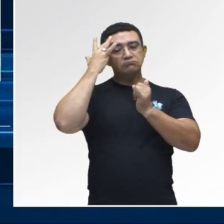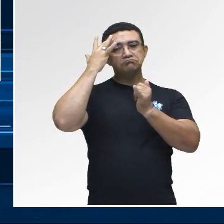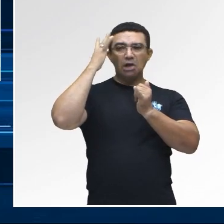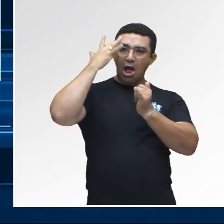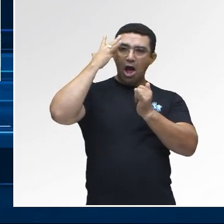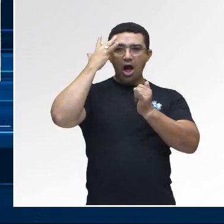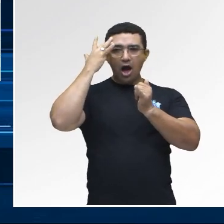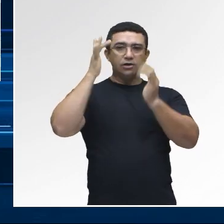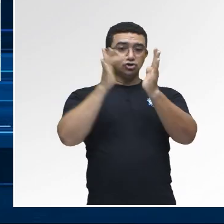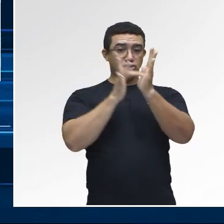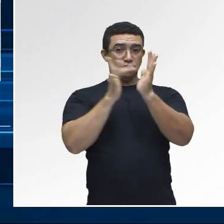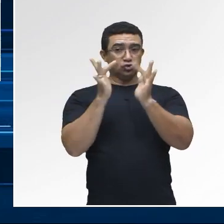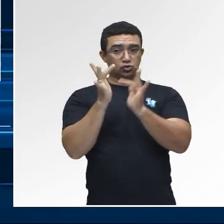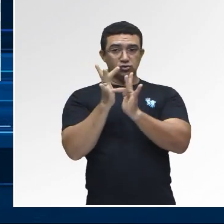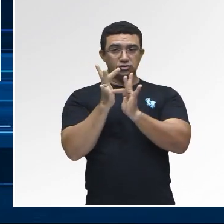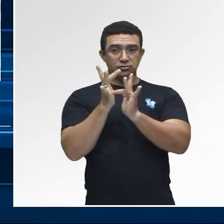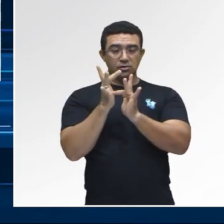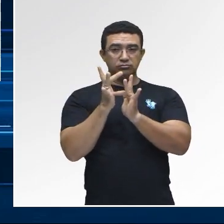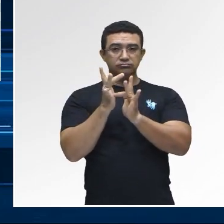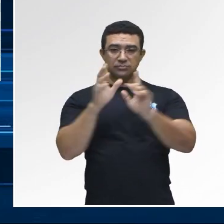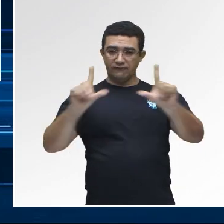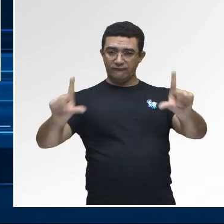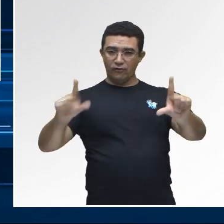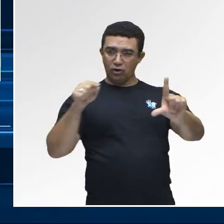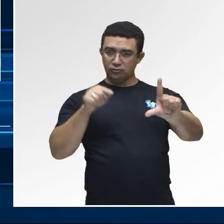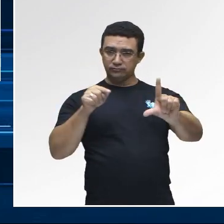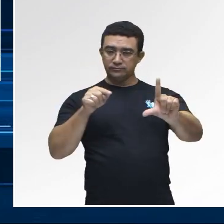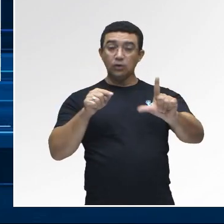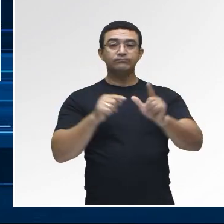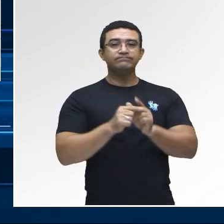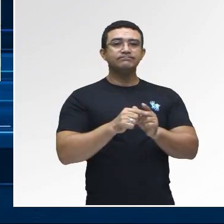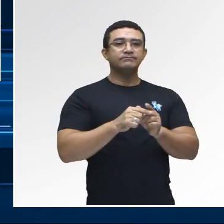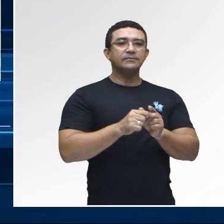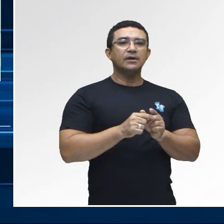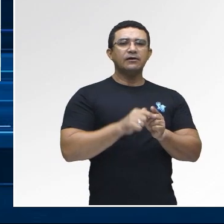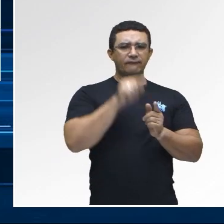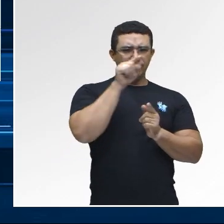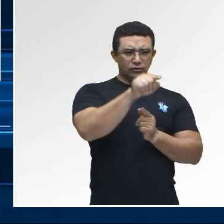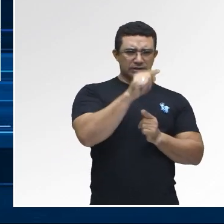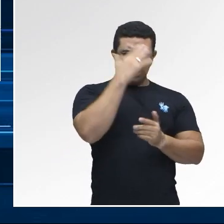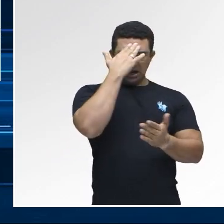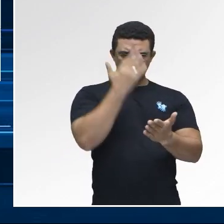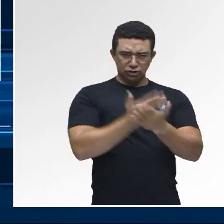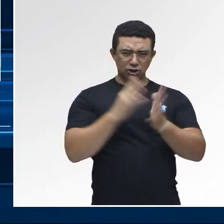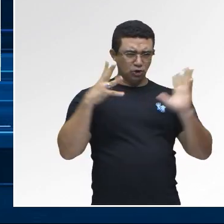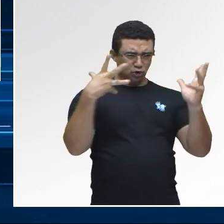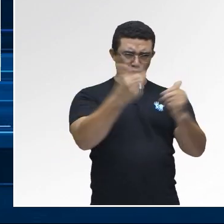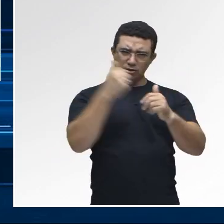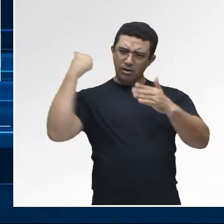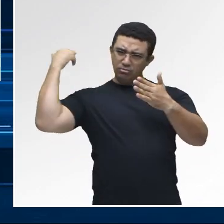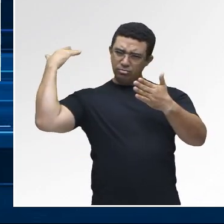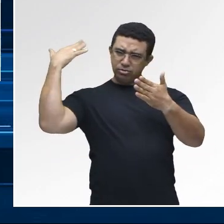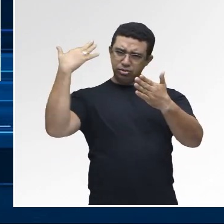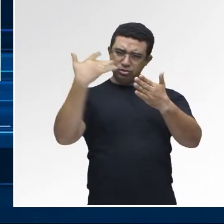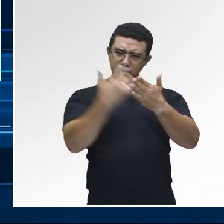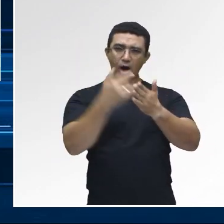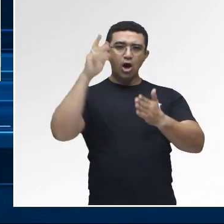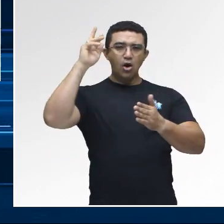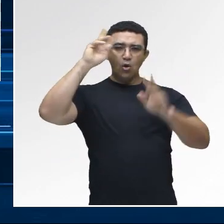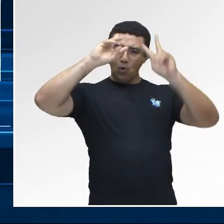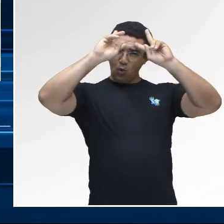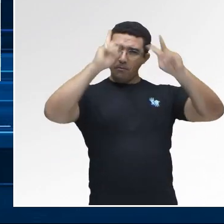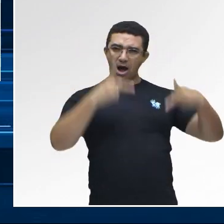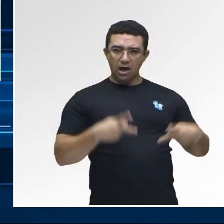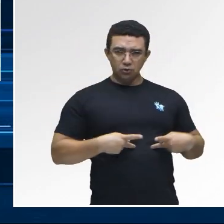Jesus Cristo, tá bom? Então, repetindo aí para vocês a leitura. Você acredita que em toda a história da humanidade sempre foi